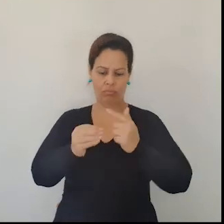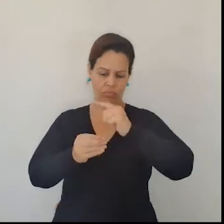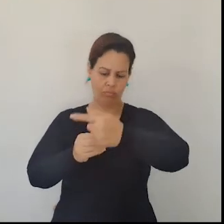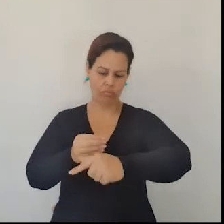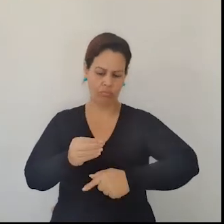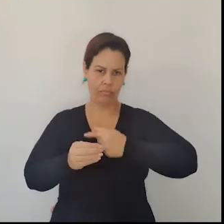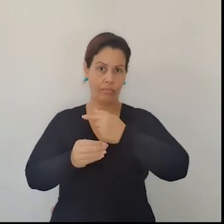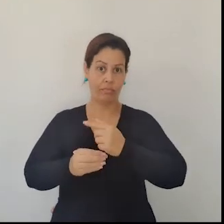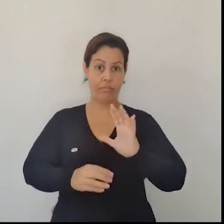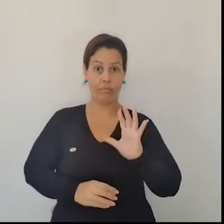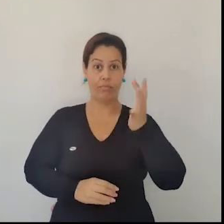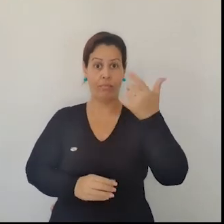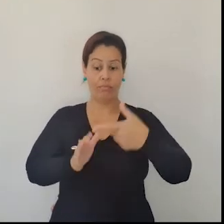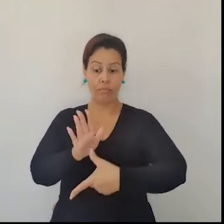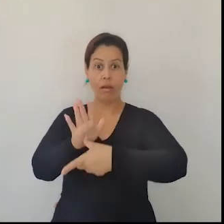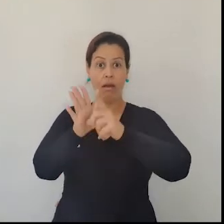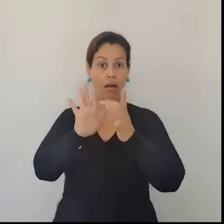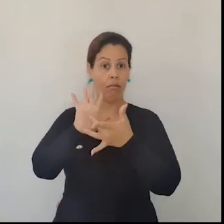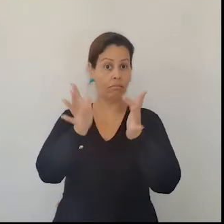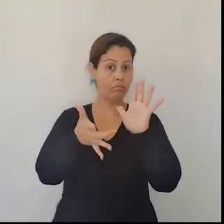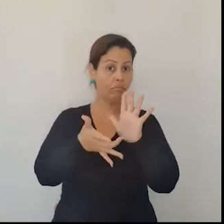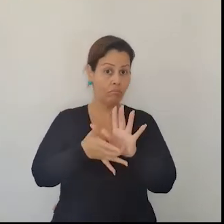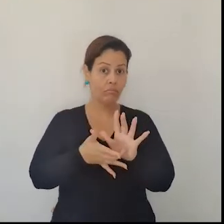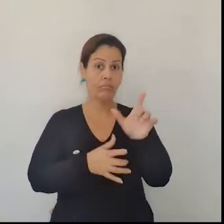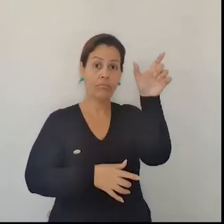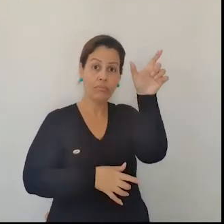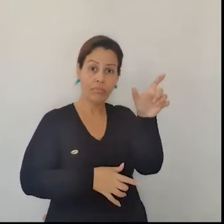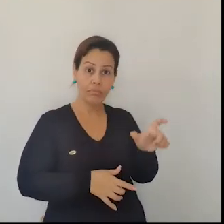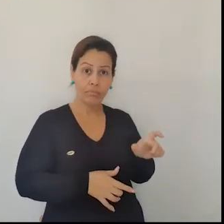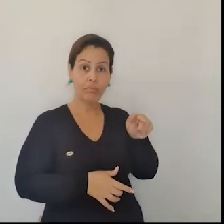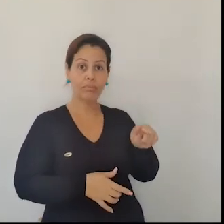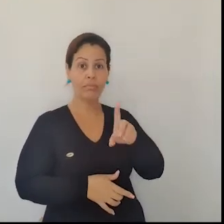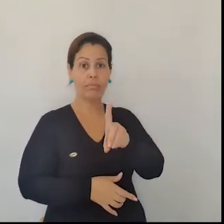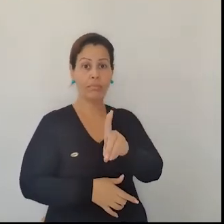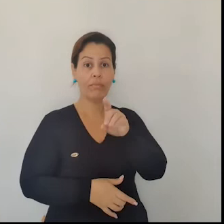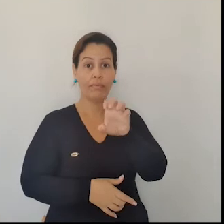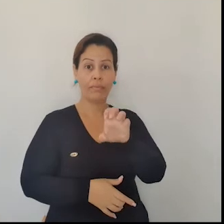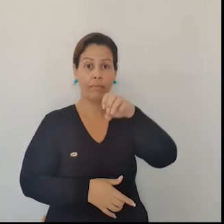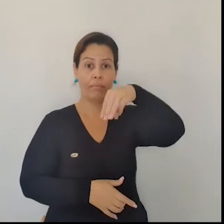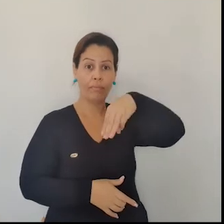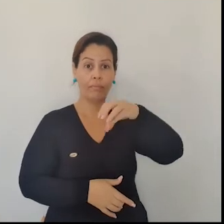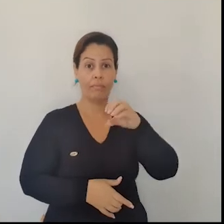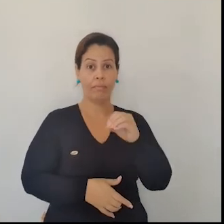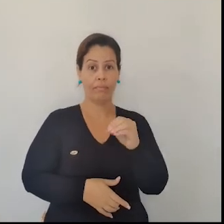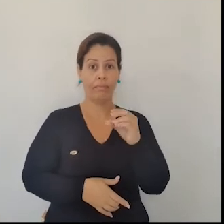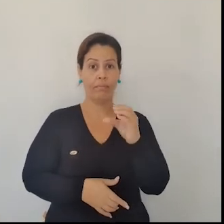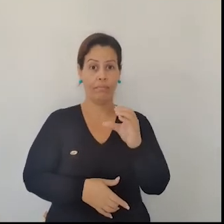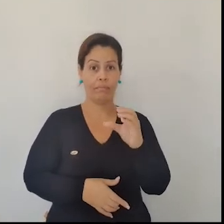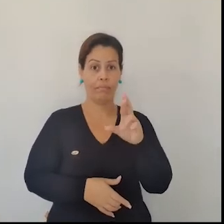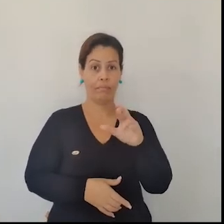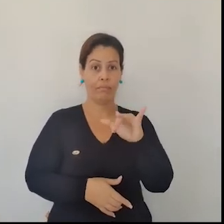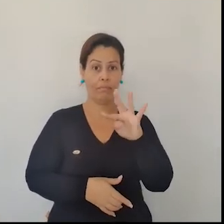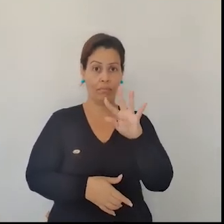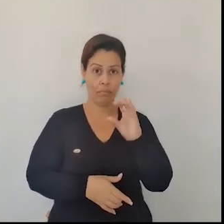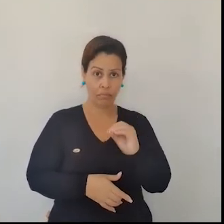atômico aconteceu lá antes de Cristo. Demócrito